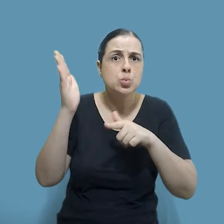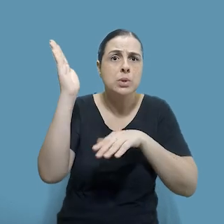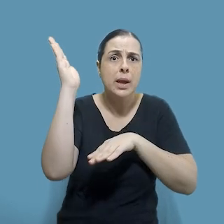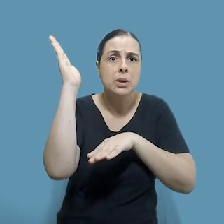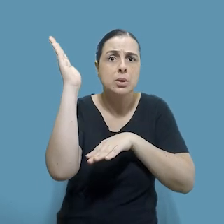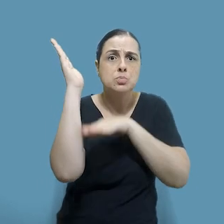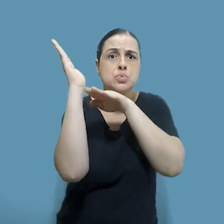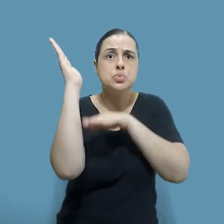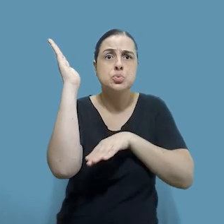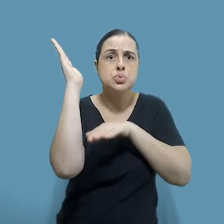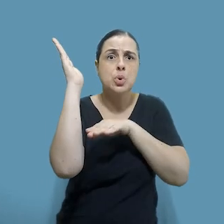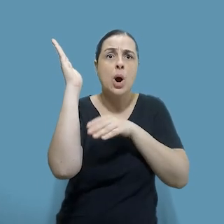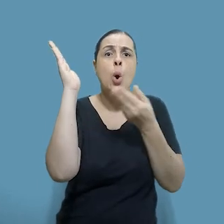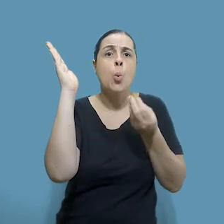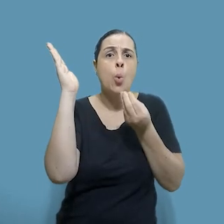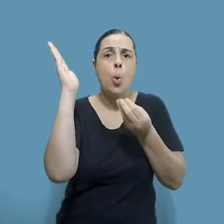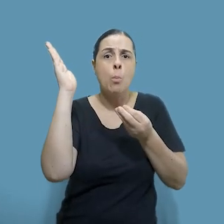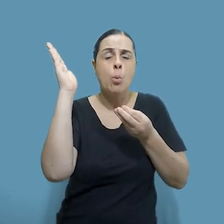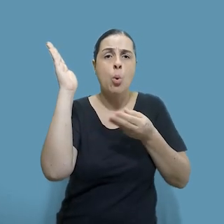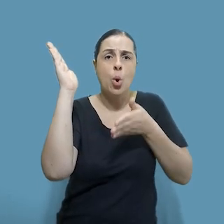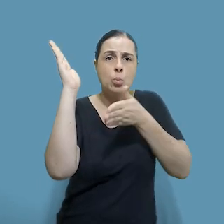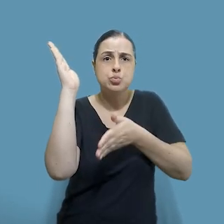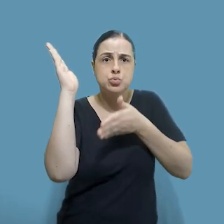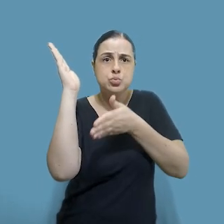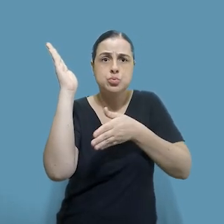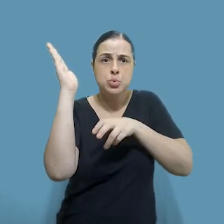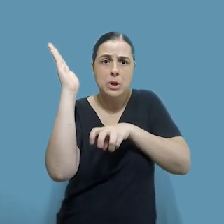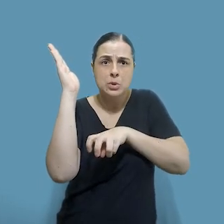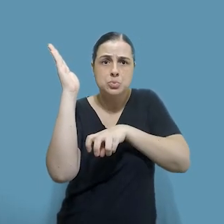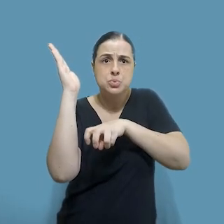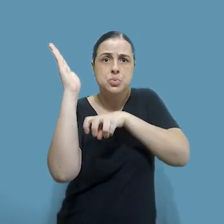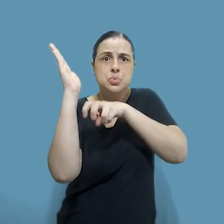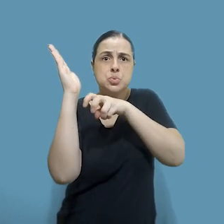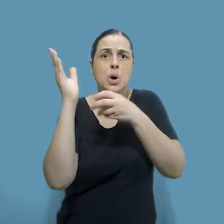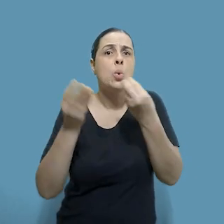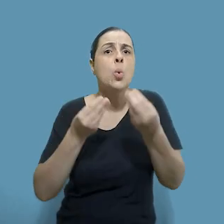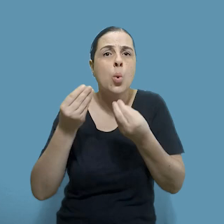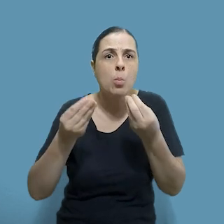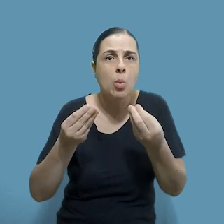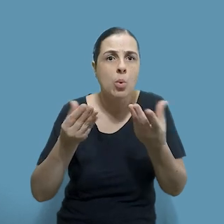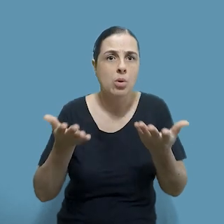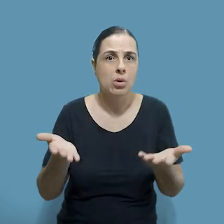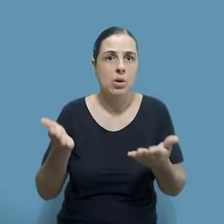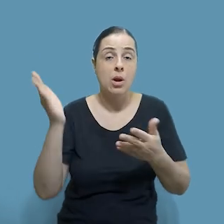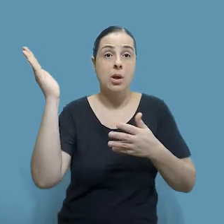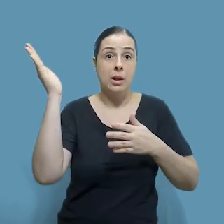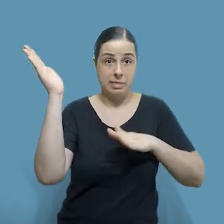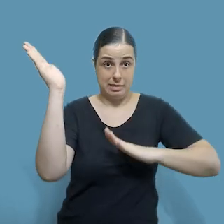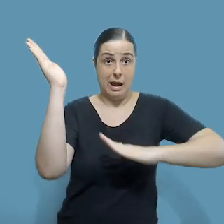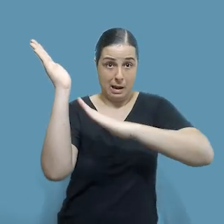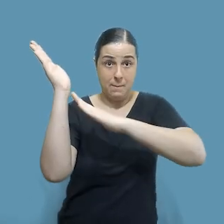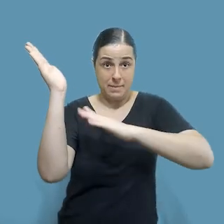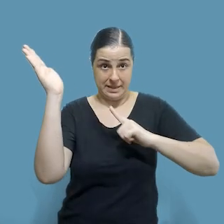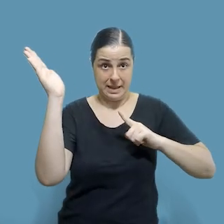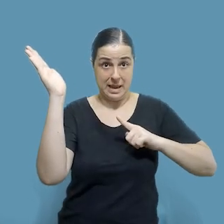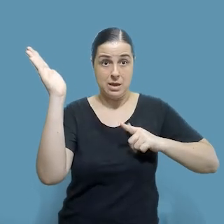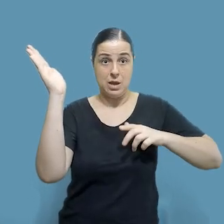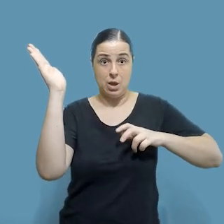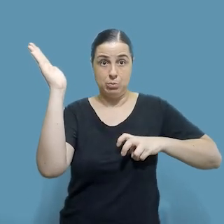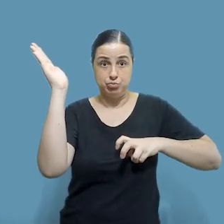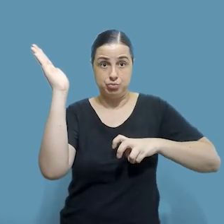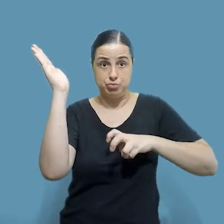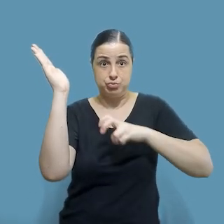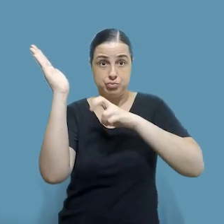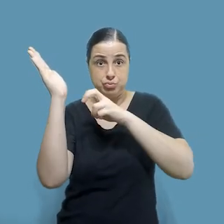Como é que chega na escola? Como é que são as calçadas? Né? todo o material didático,